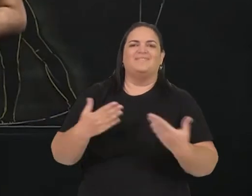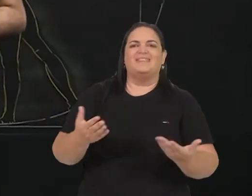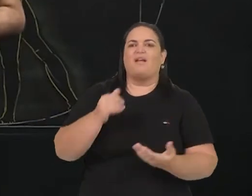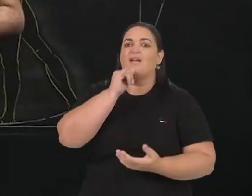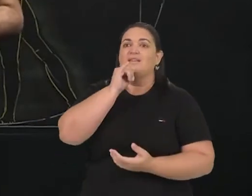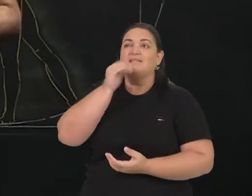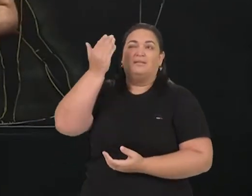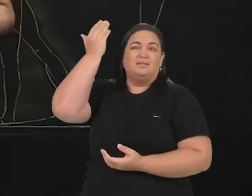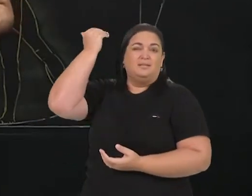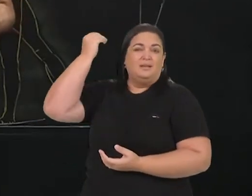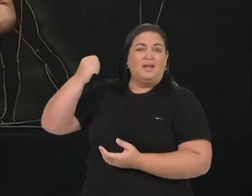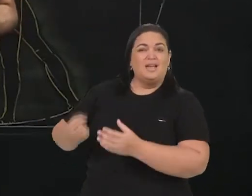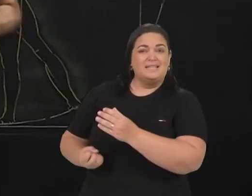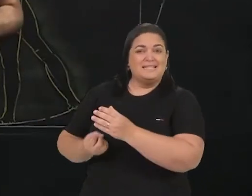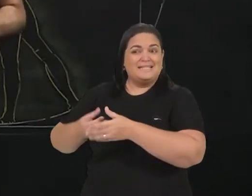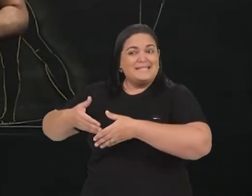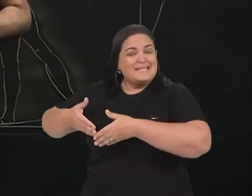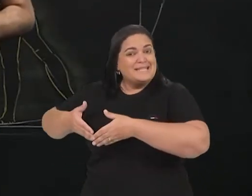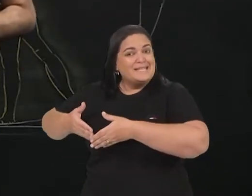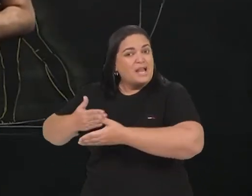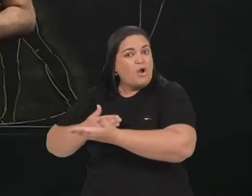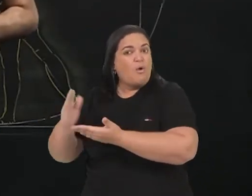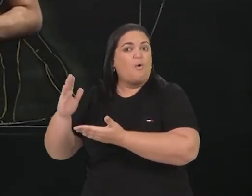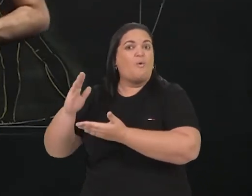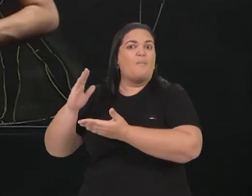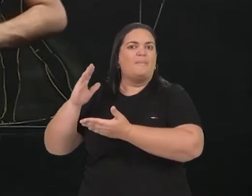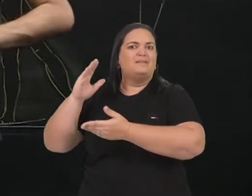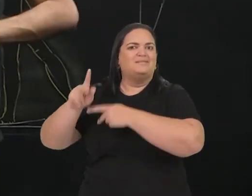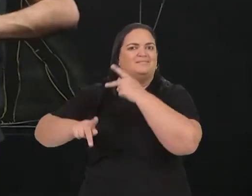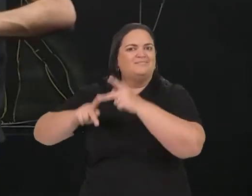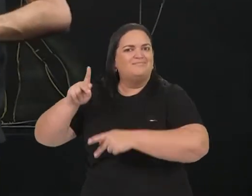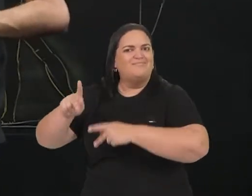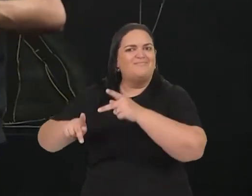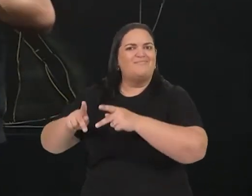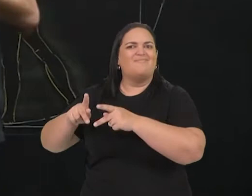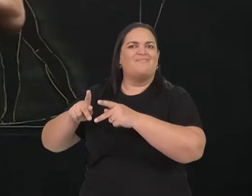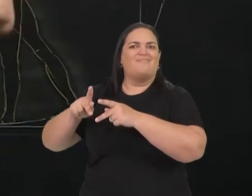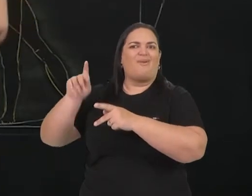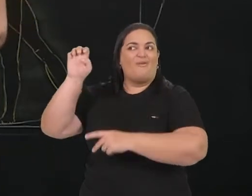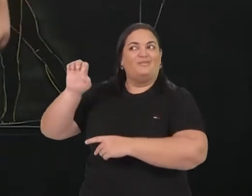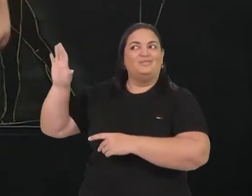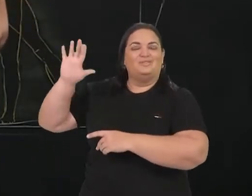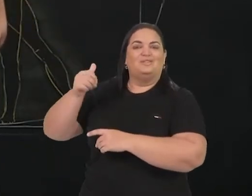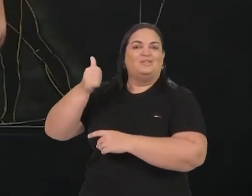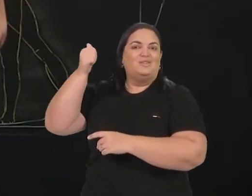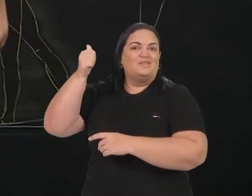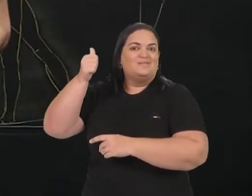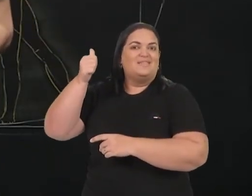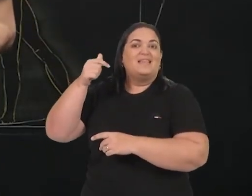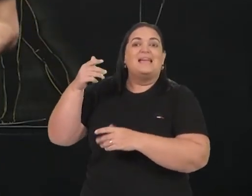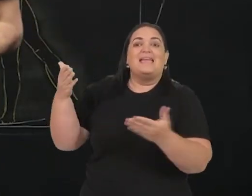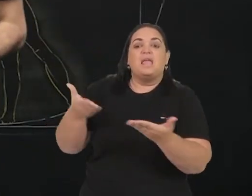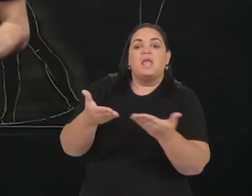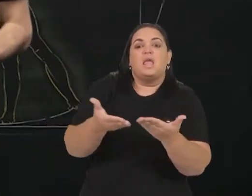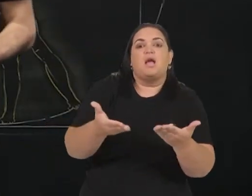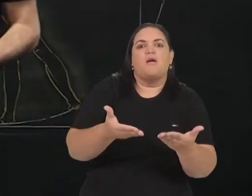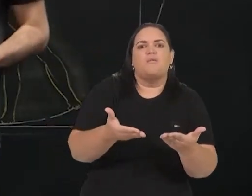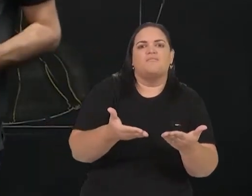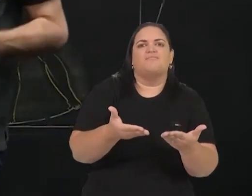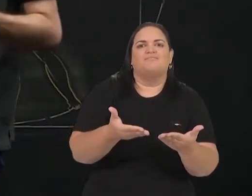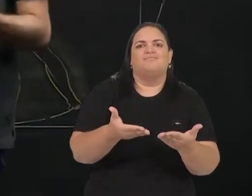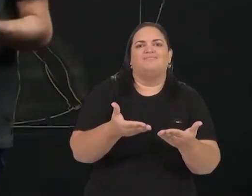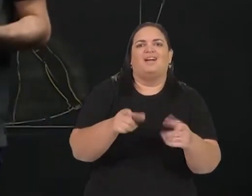a civilização europeia lá na antiguidade e agora essas pessoas queriam fazê-la renascer no início da Idade